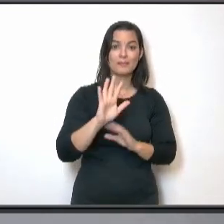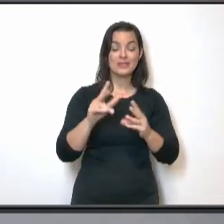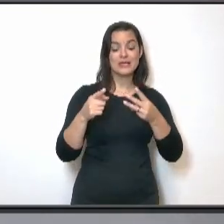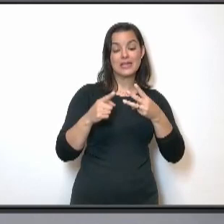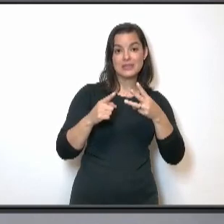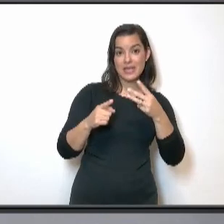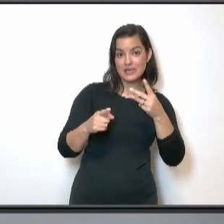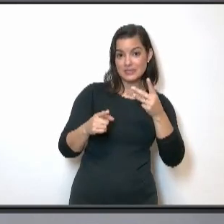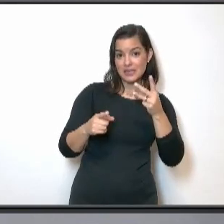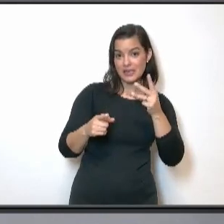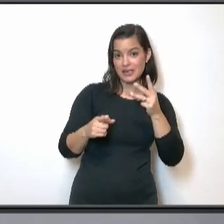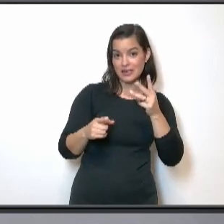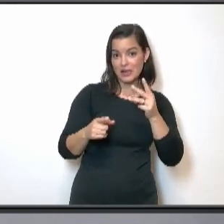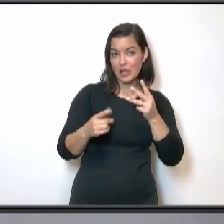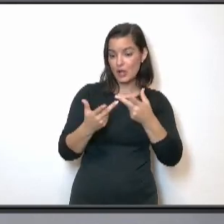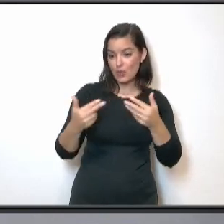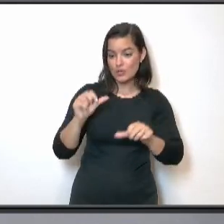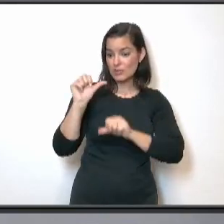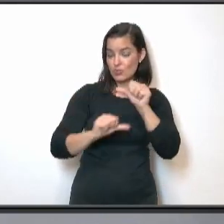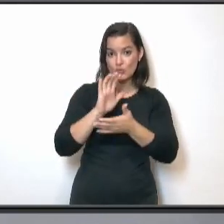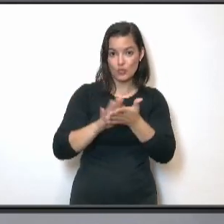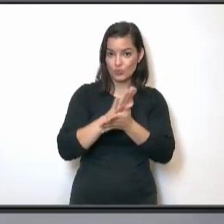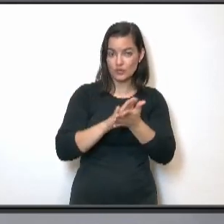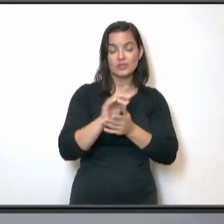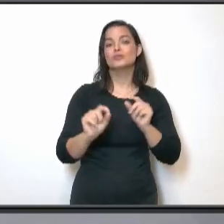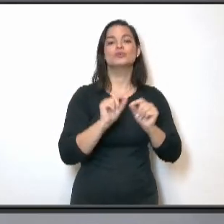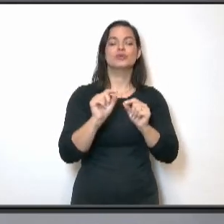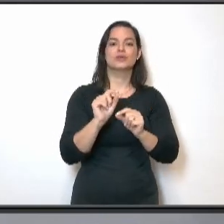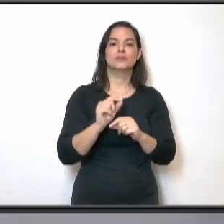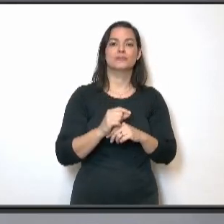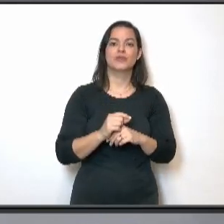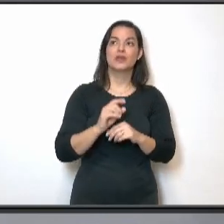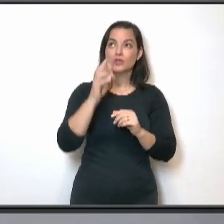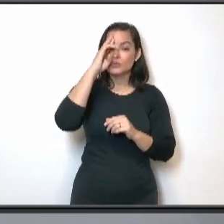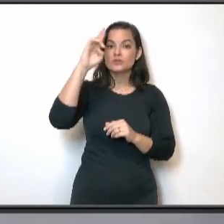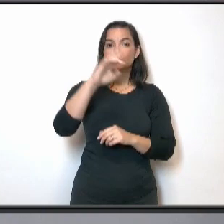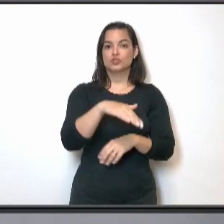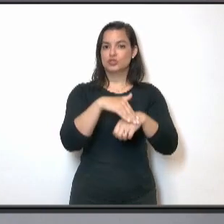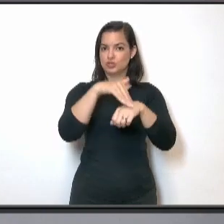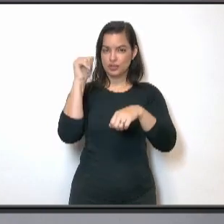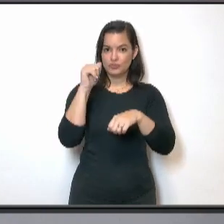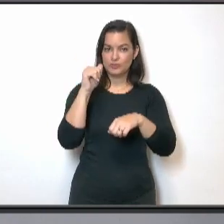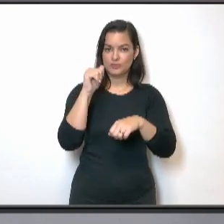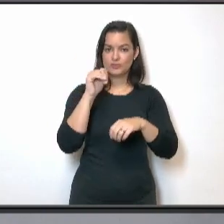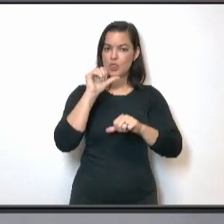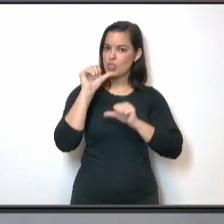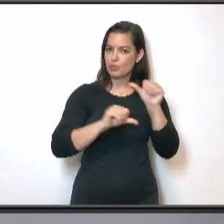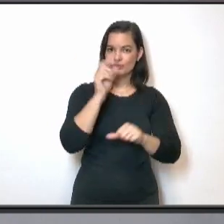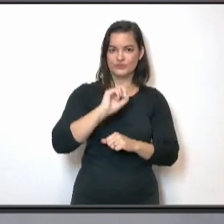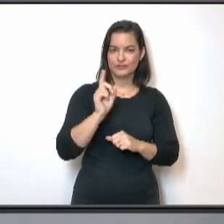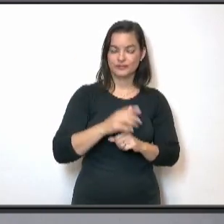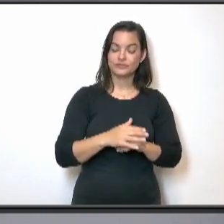para Pedro havia. O chamado do Senhor não muda. Aí o texto